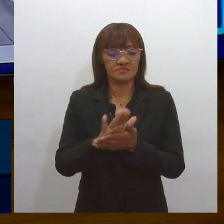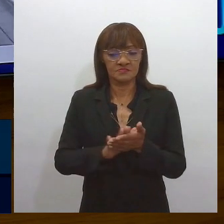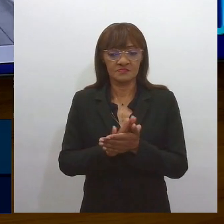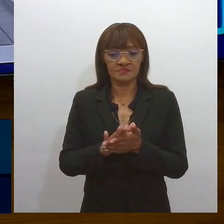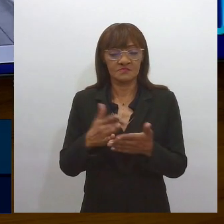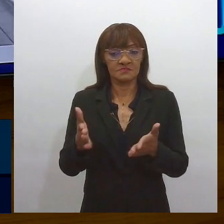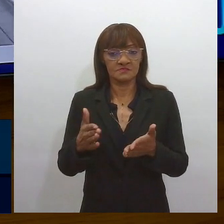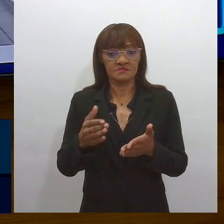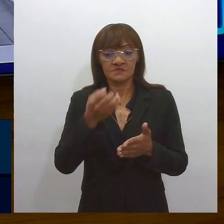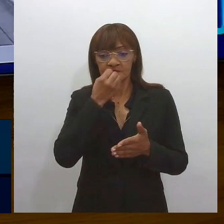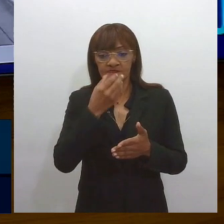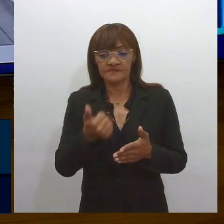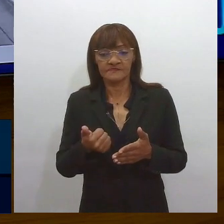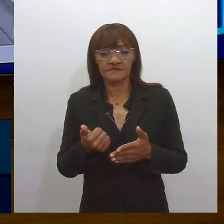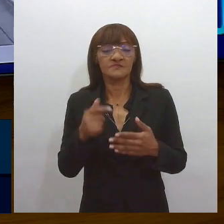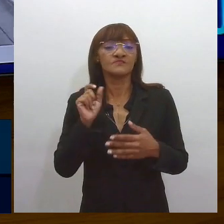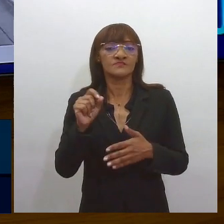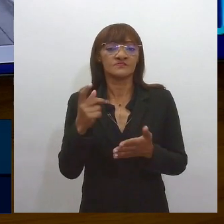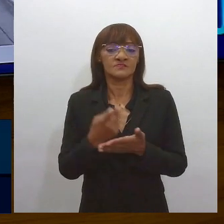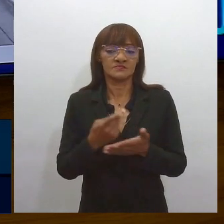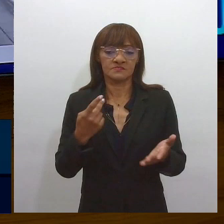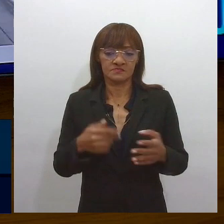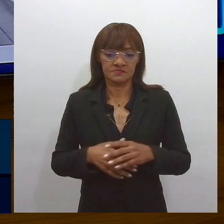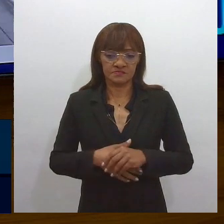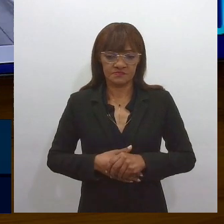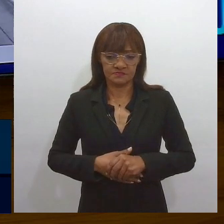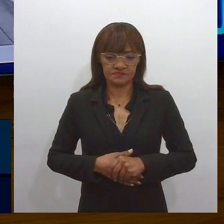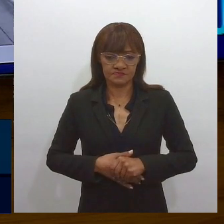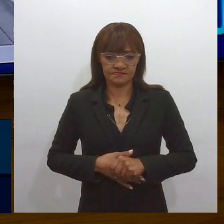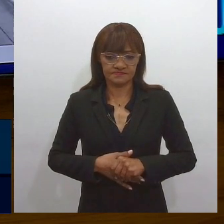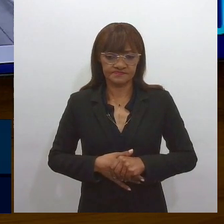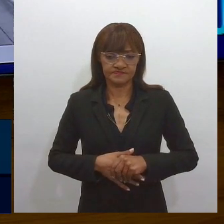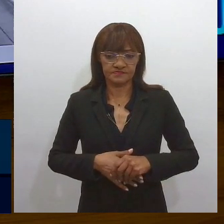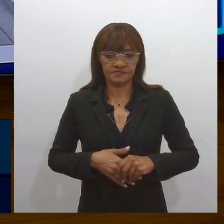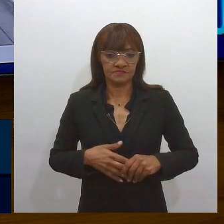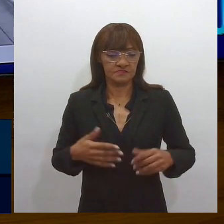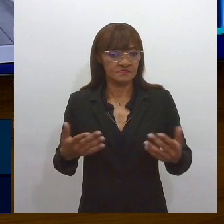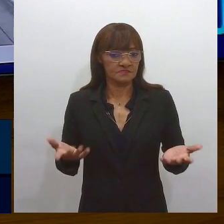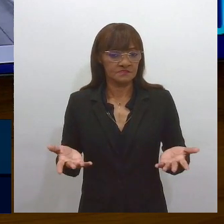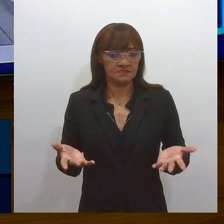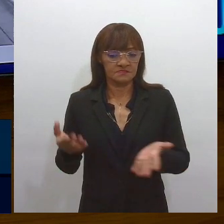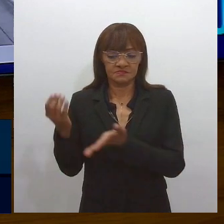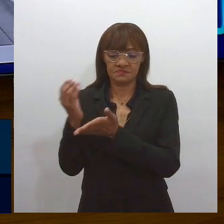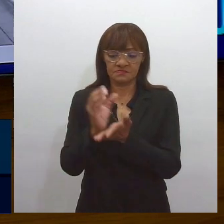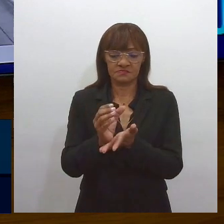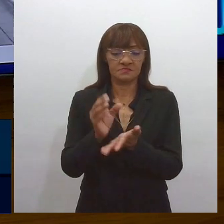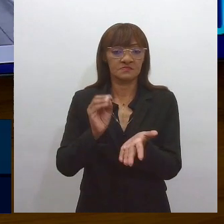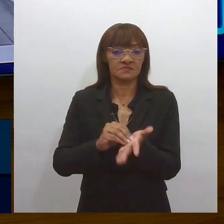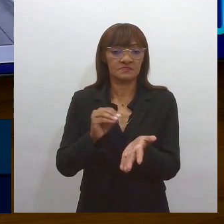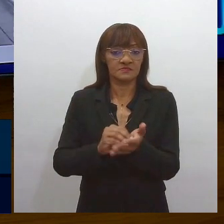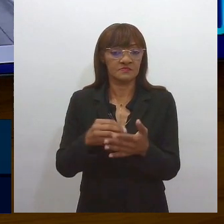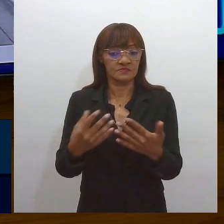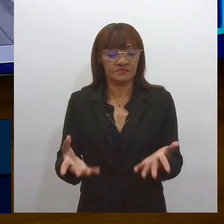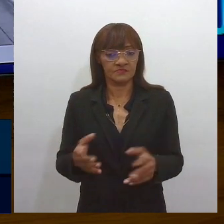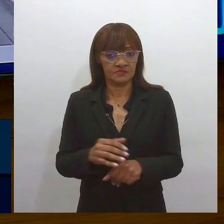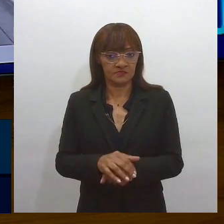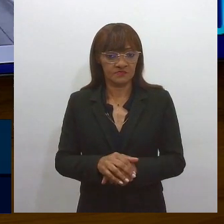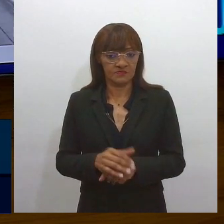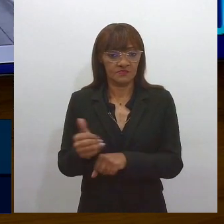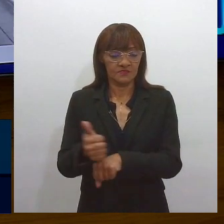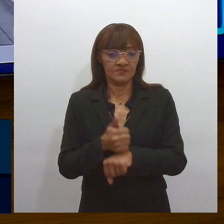isso foi a falta de recurso os engenheiros do denit daqui da Superintendência são os